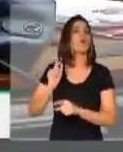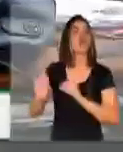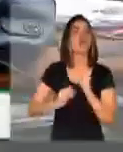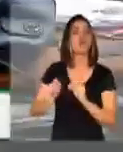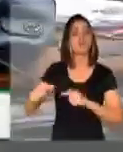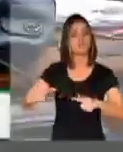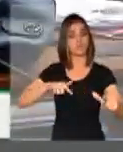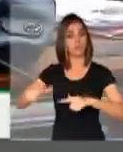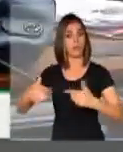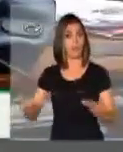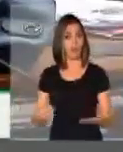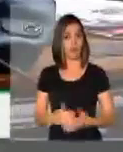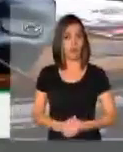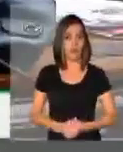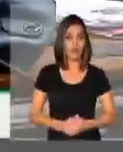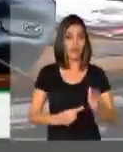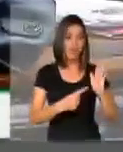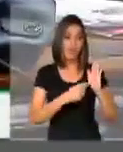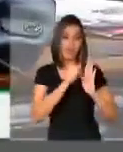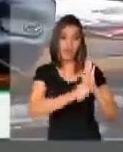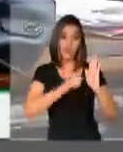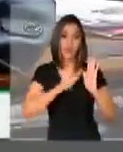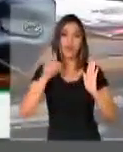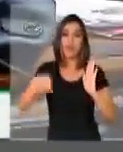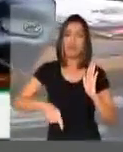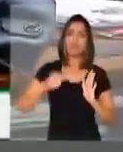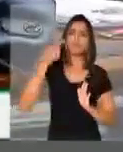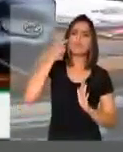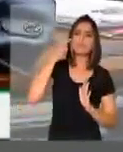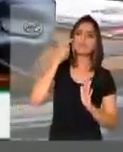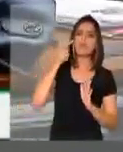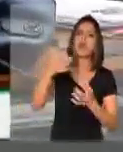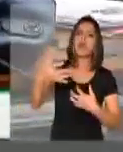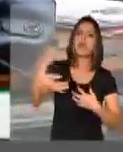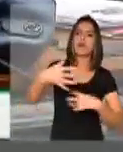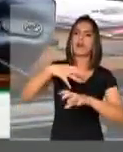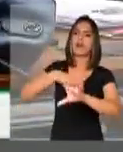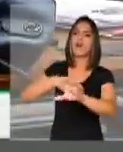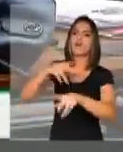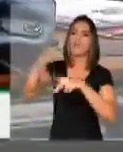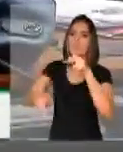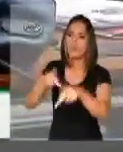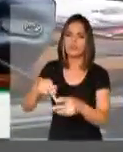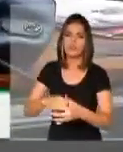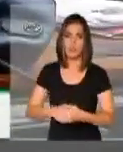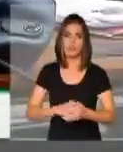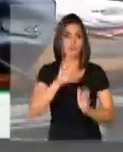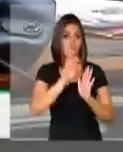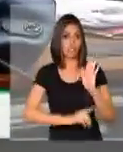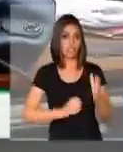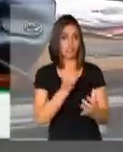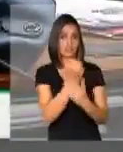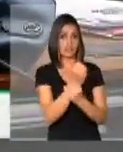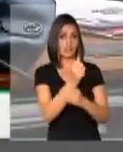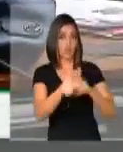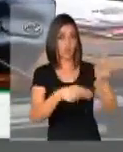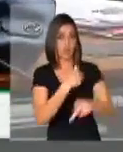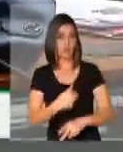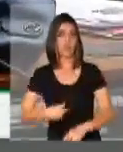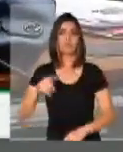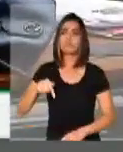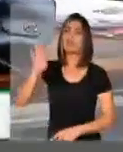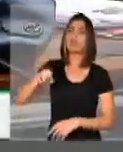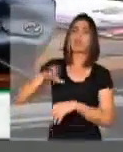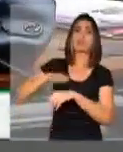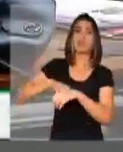reforma numa perspectiva do direito da população, do direito à segurança pública. E quem faz